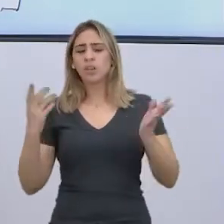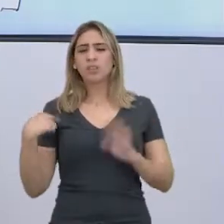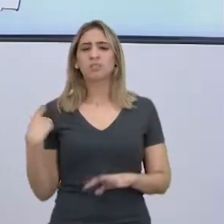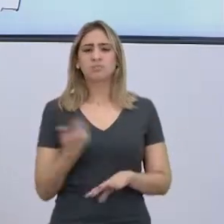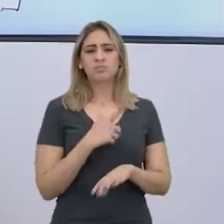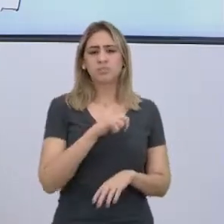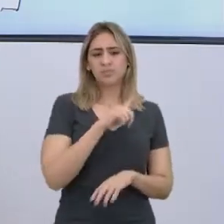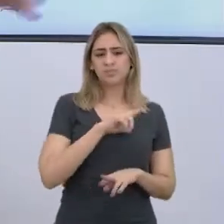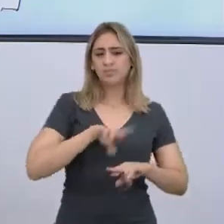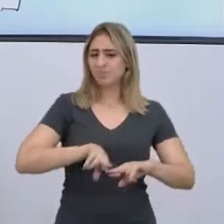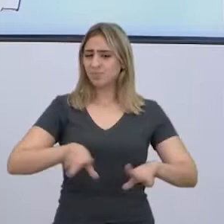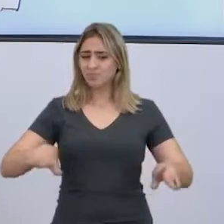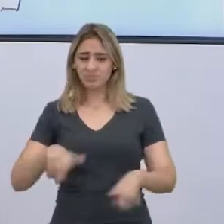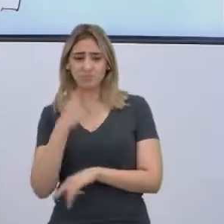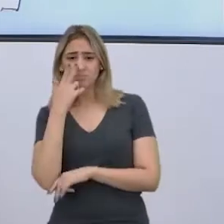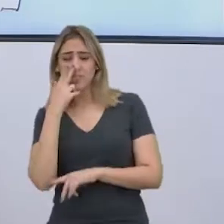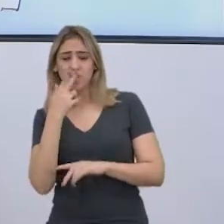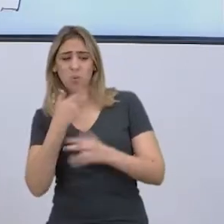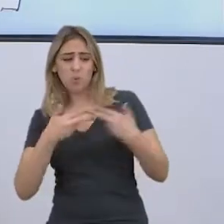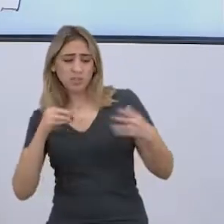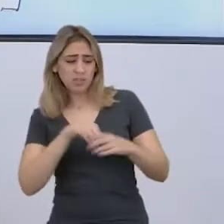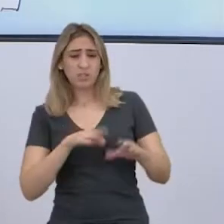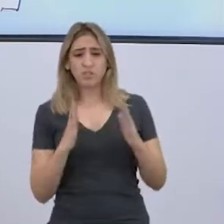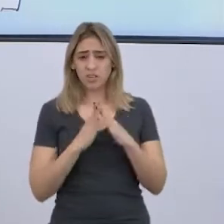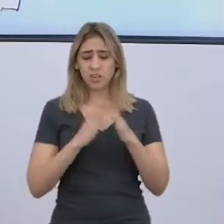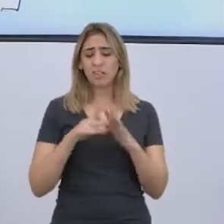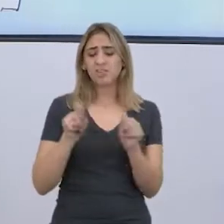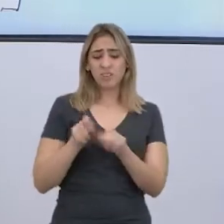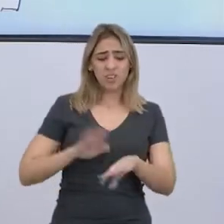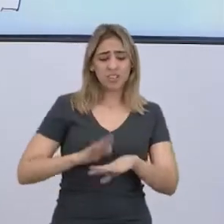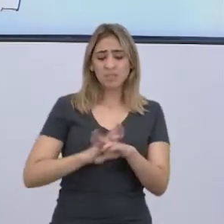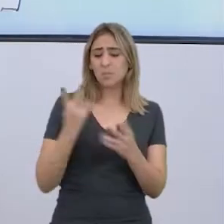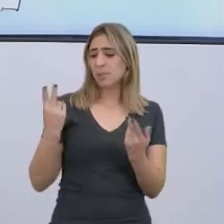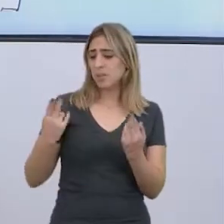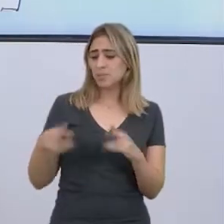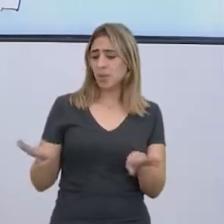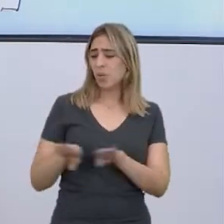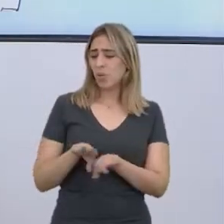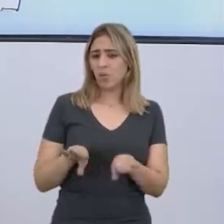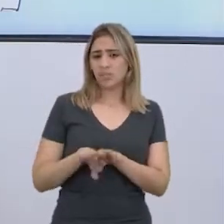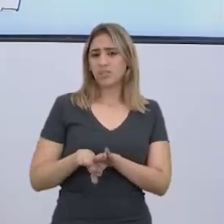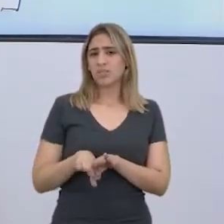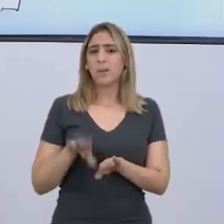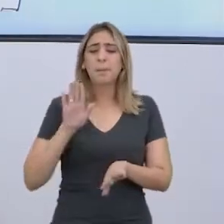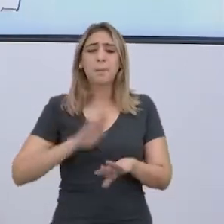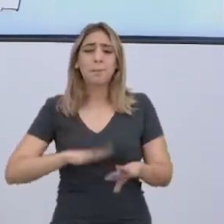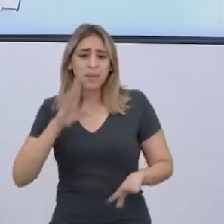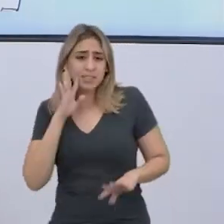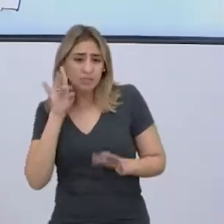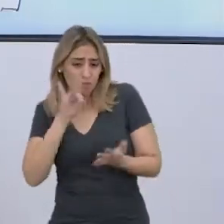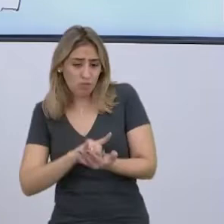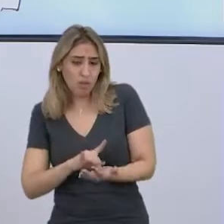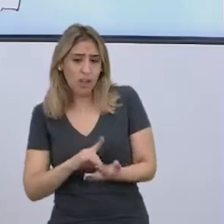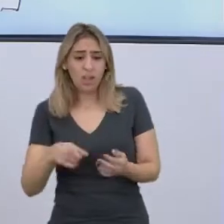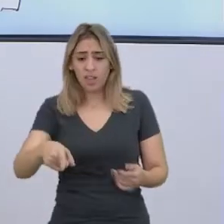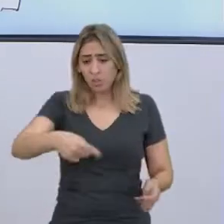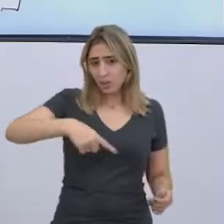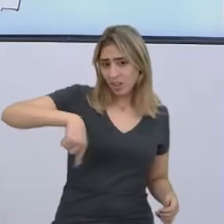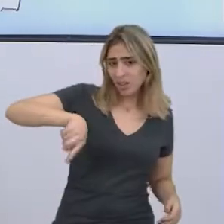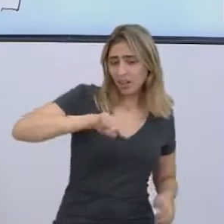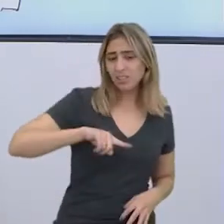gente tem vários aparelhos em casa que fazem as mesmas funções. Mas o fato é que